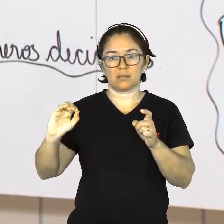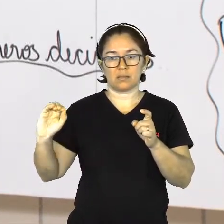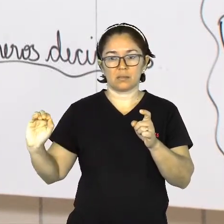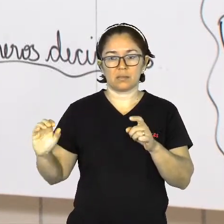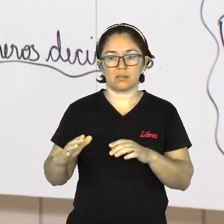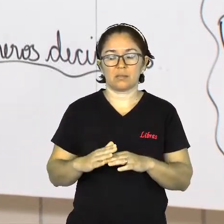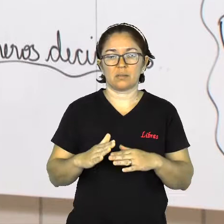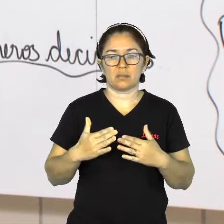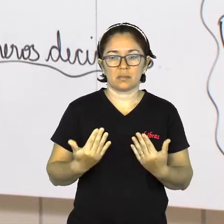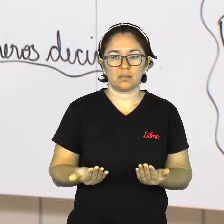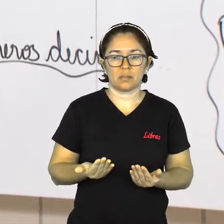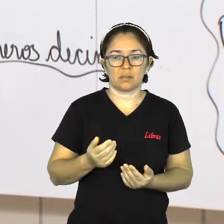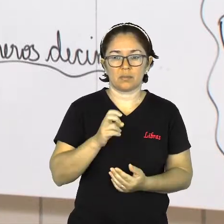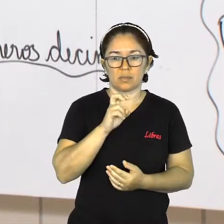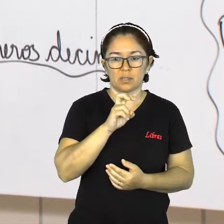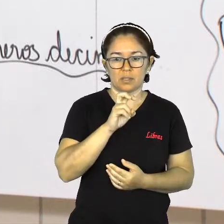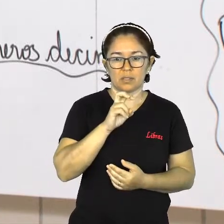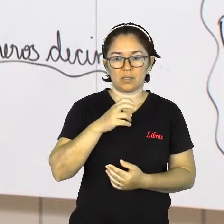ficar